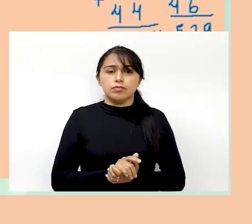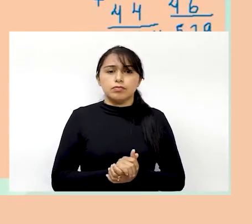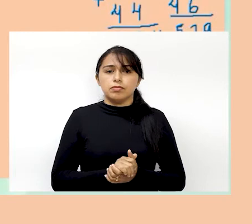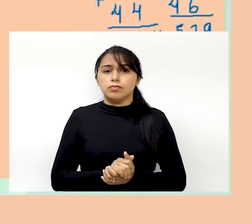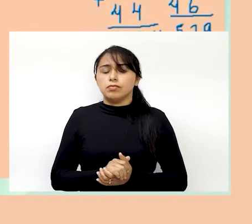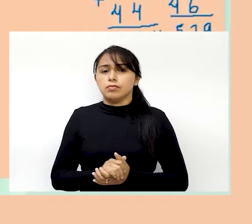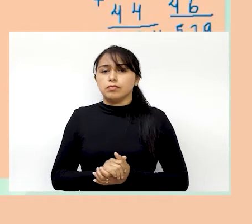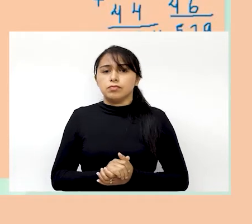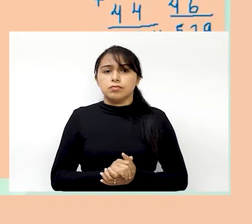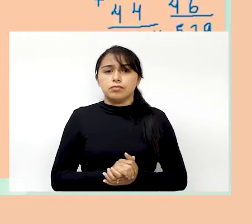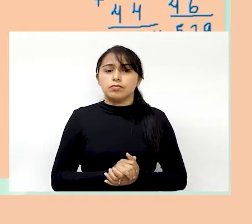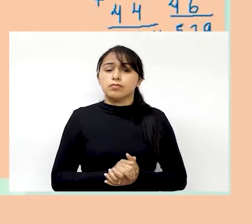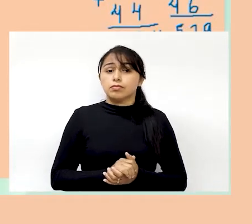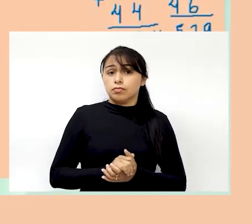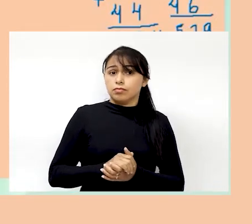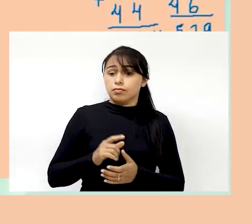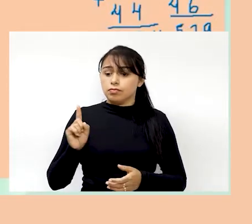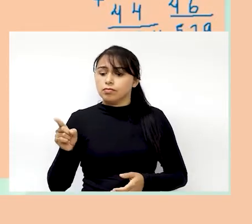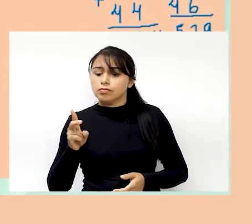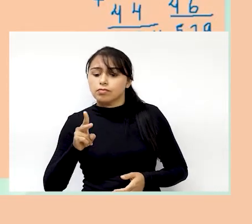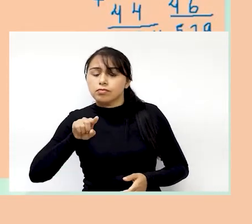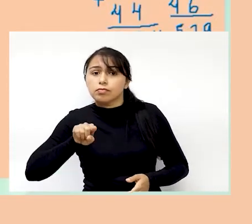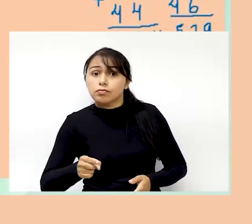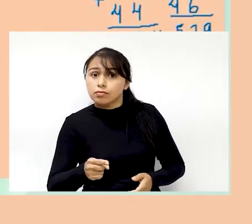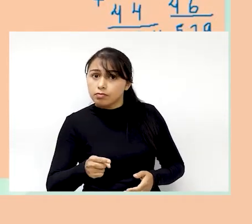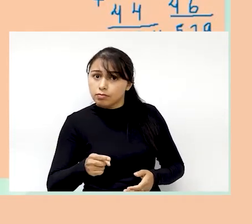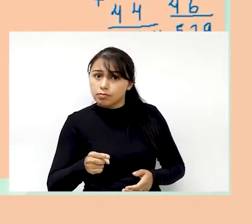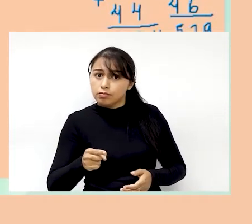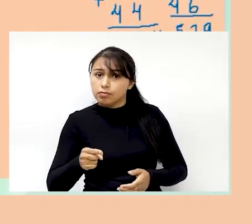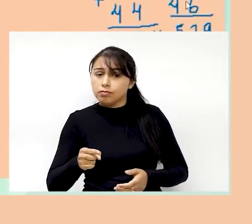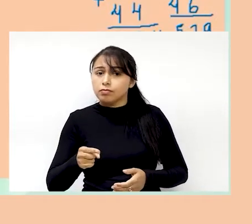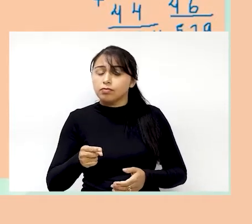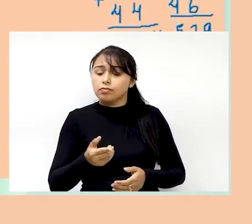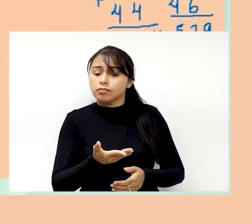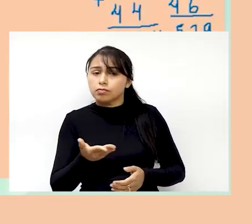5. Então, duas casas depois da vírgula,